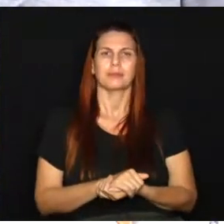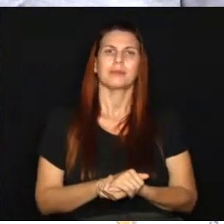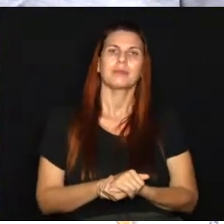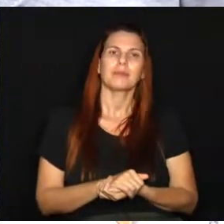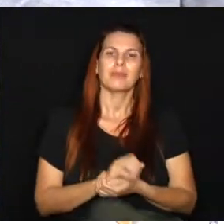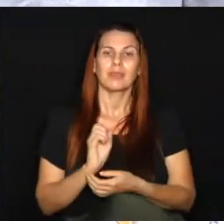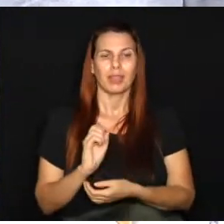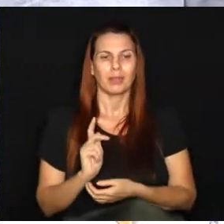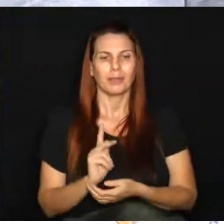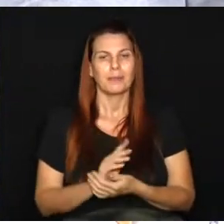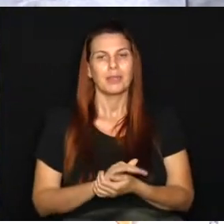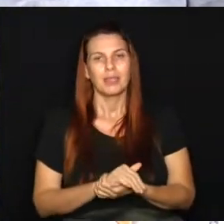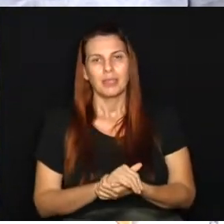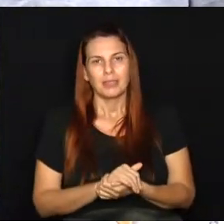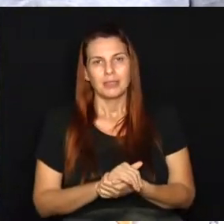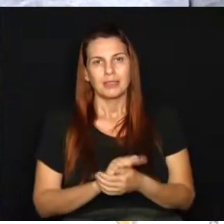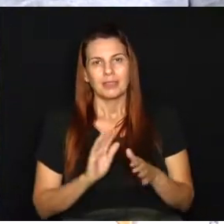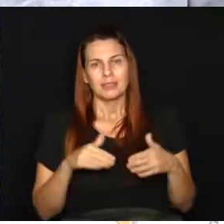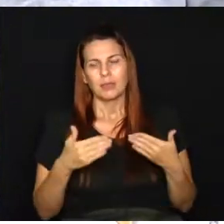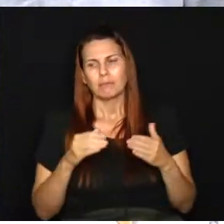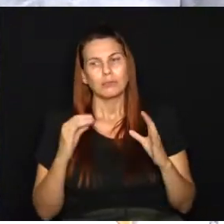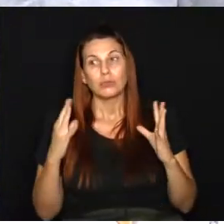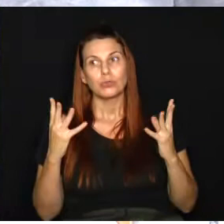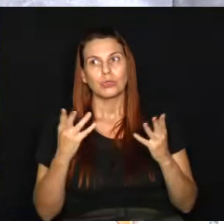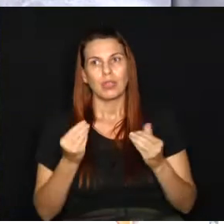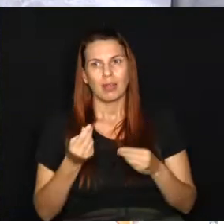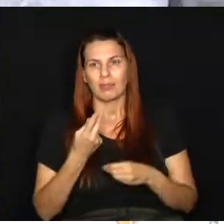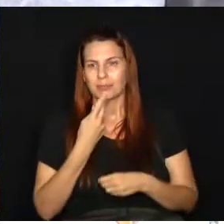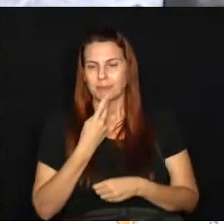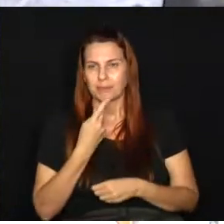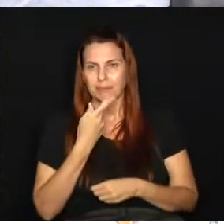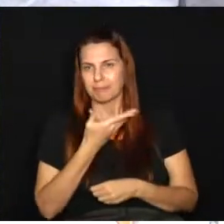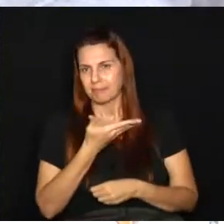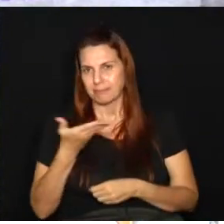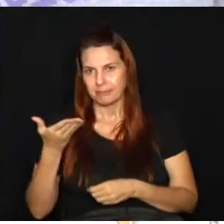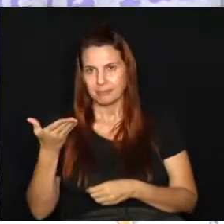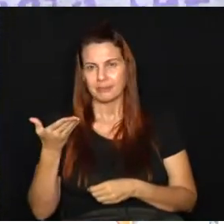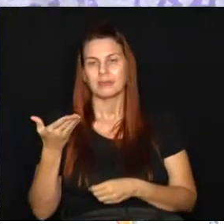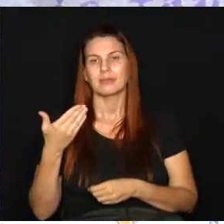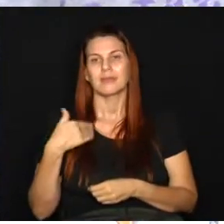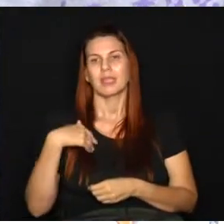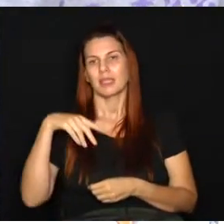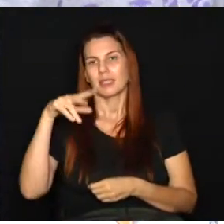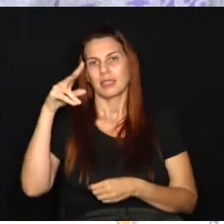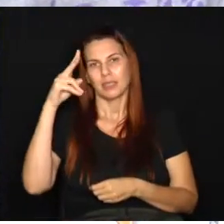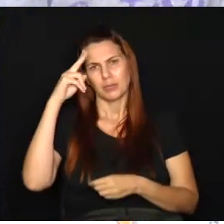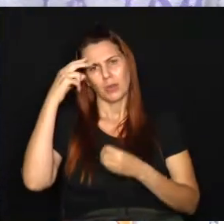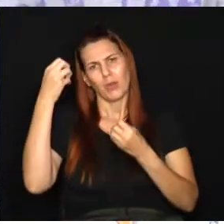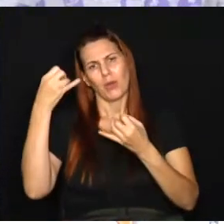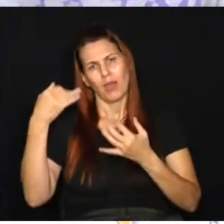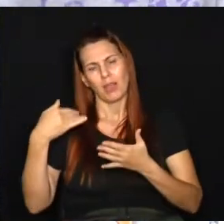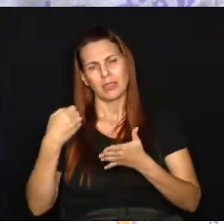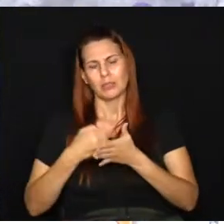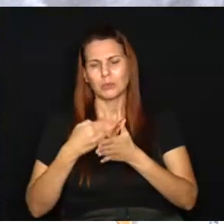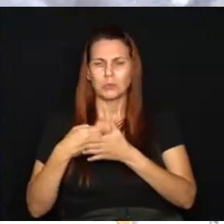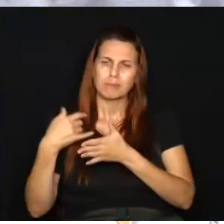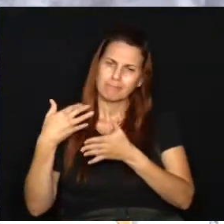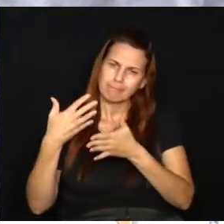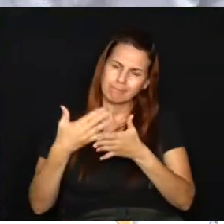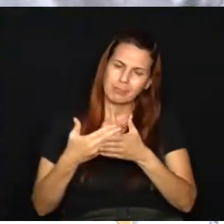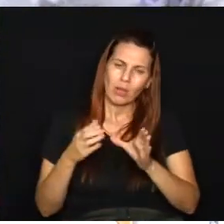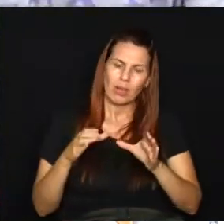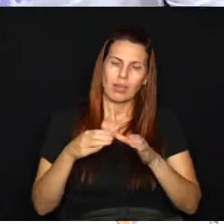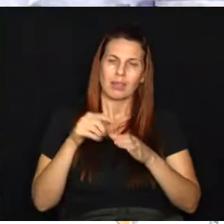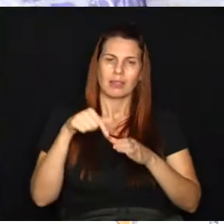Tá. E é isso. De forma geral, era isso que eu queria dizer. Queria contar um pouco para vocês das lutas que a gente tem organizado no Rosa